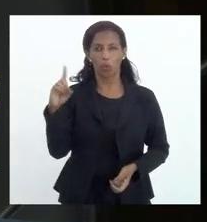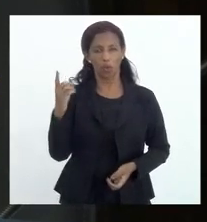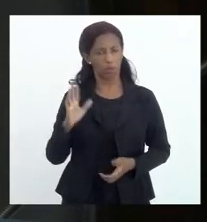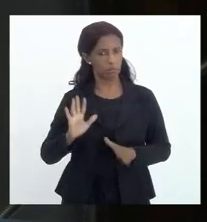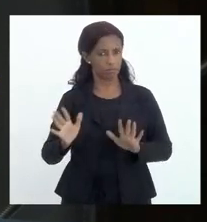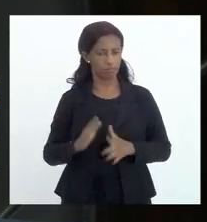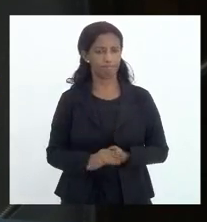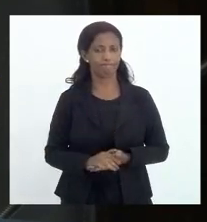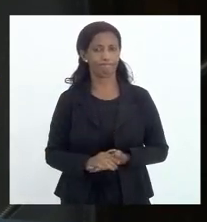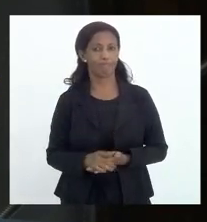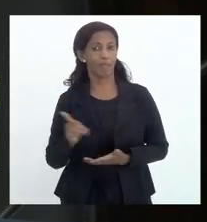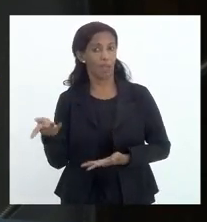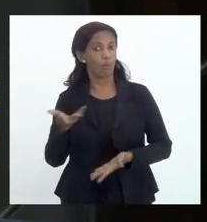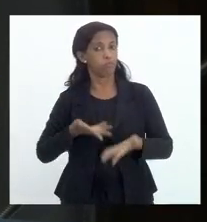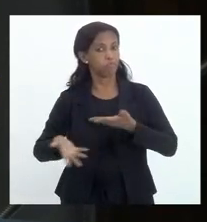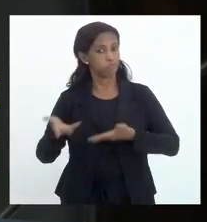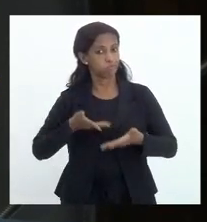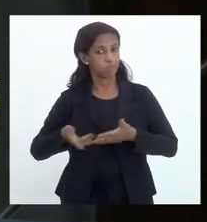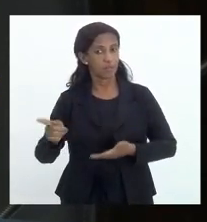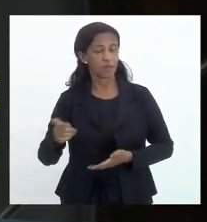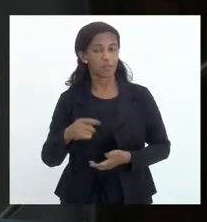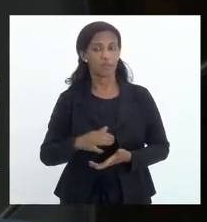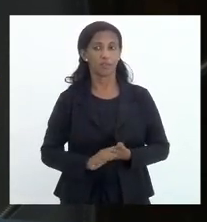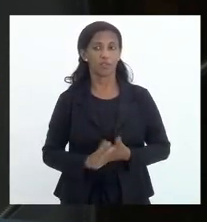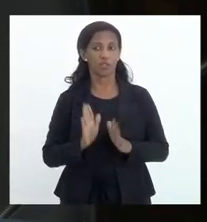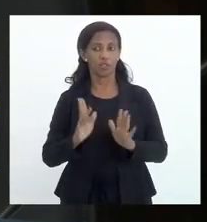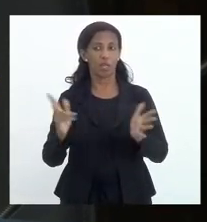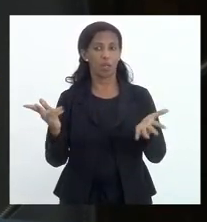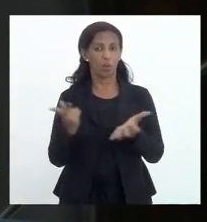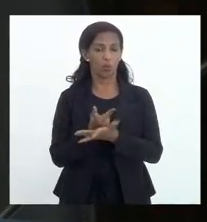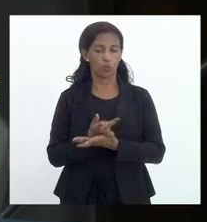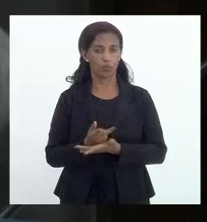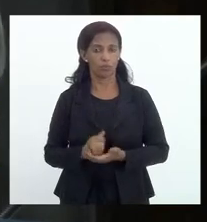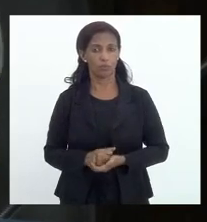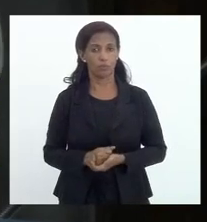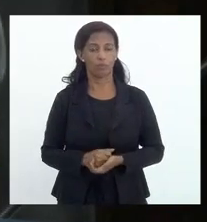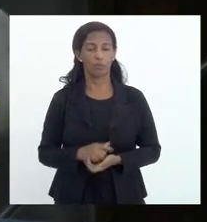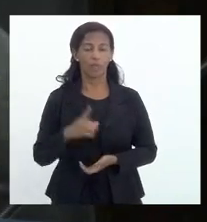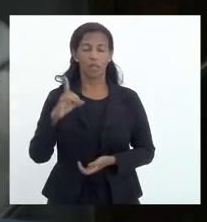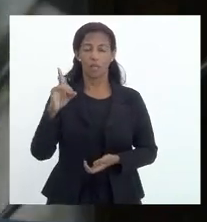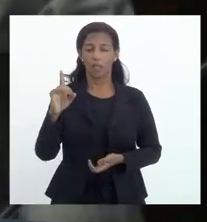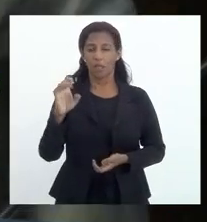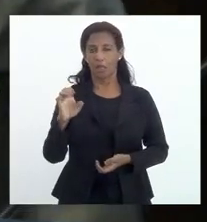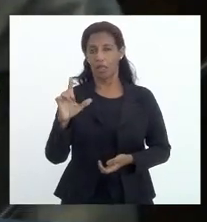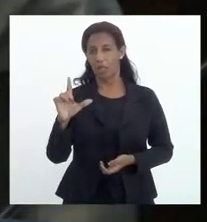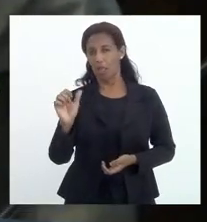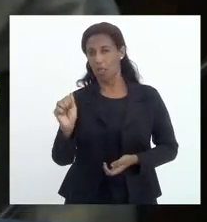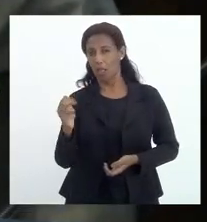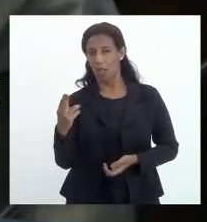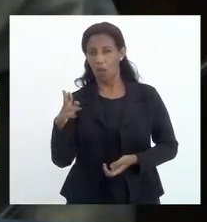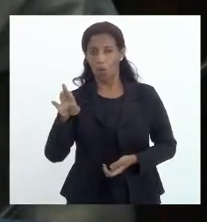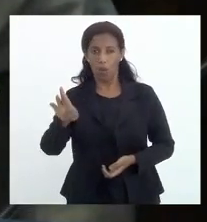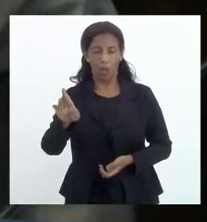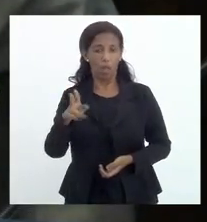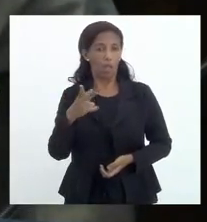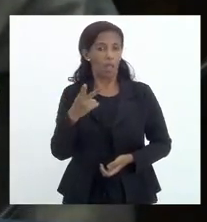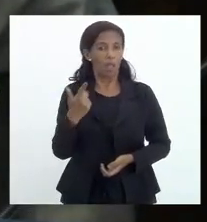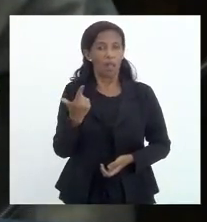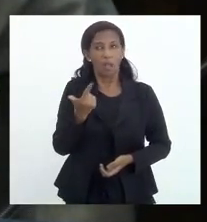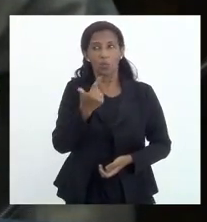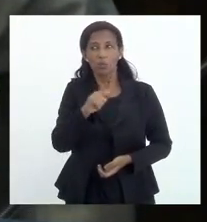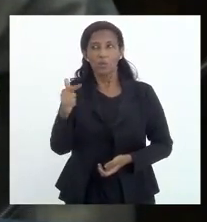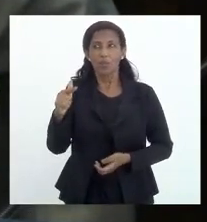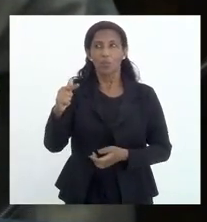é uma operação que, pelo fato de ter sido feita nas condições de Delaware, elas acabam não tendo muita